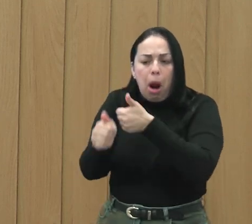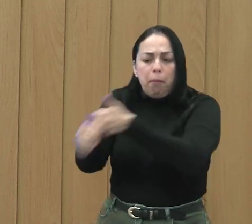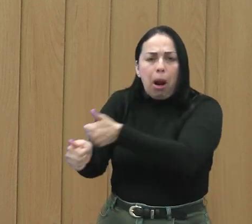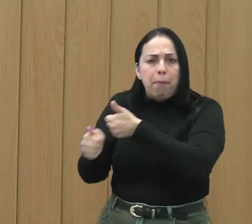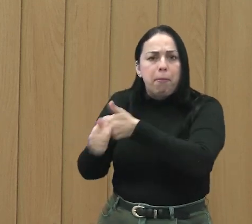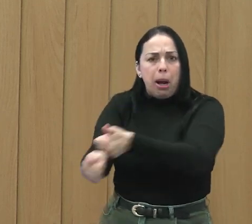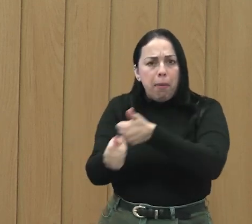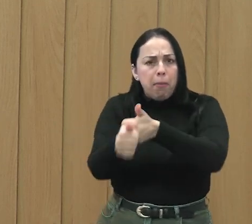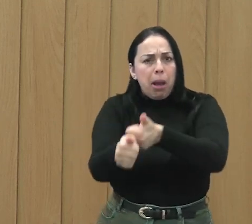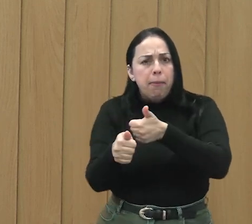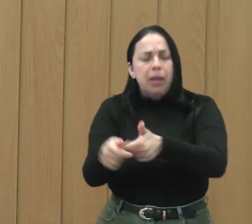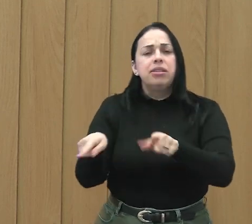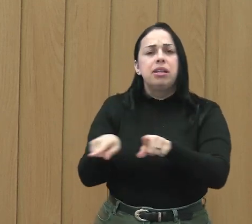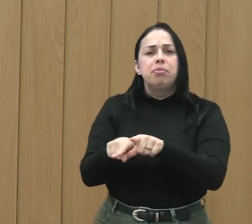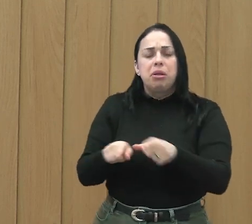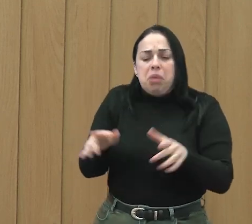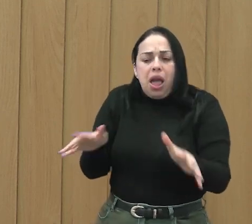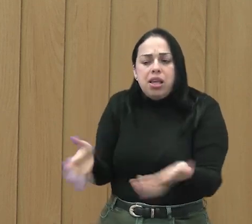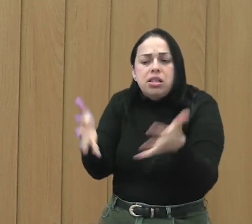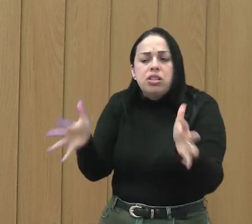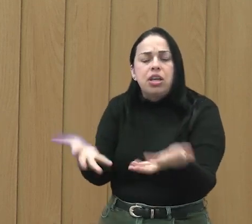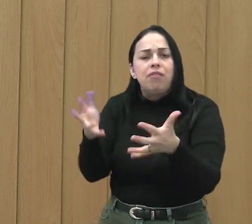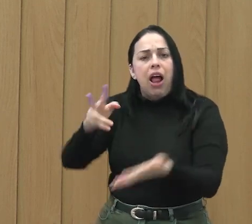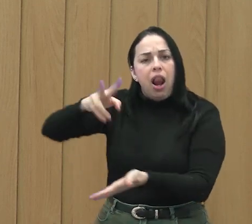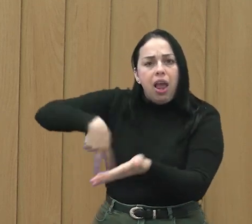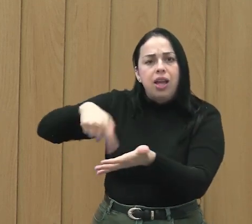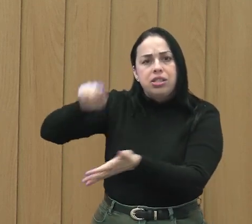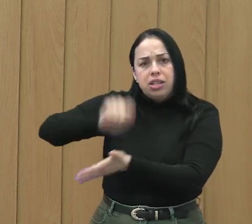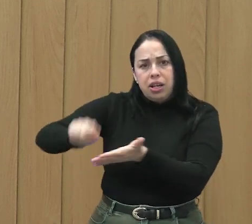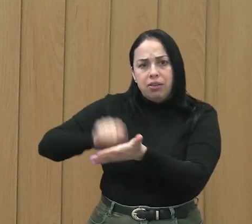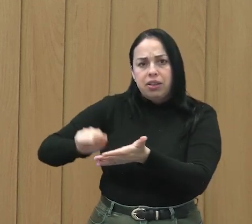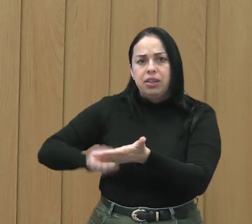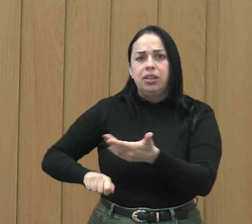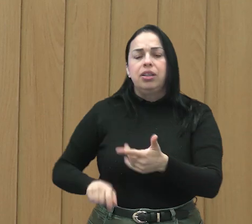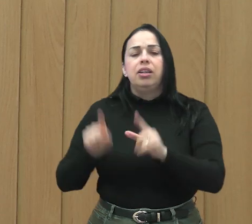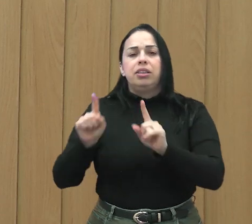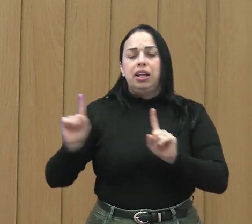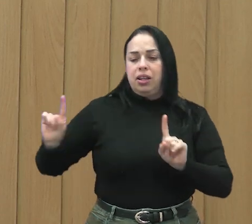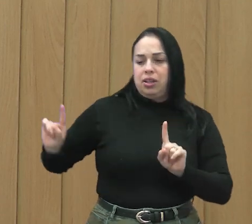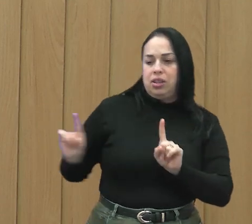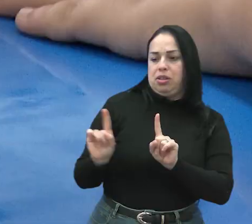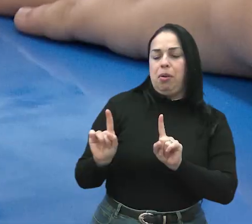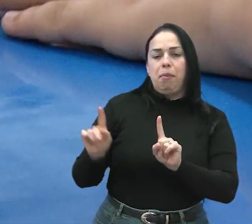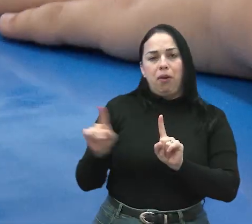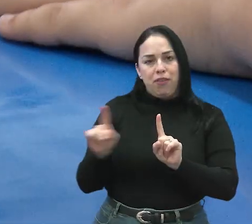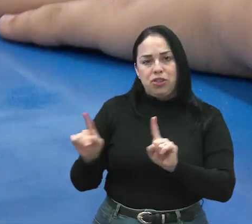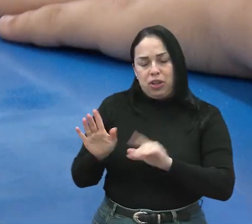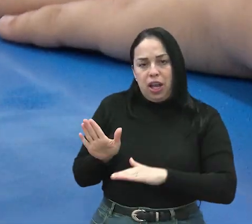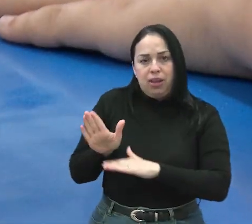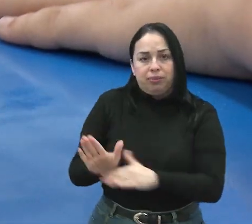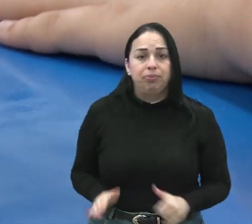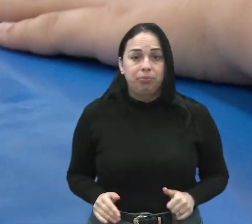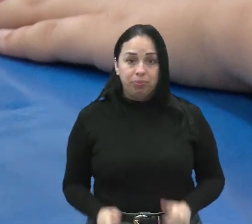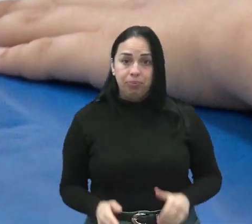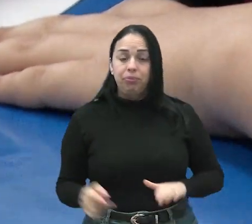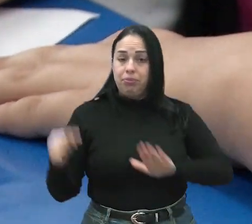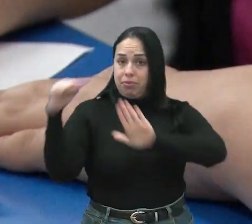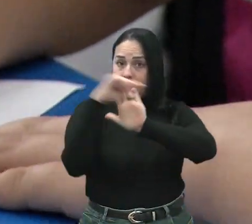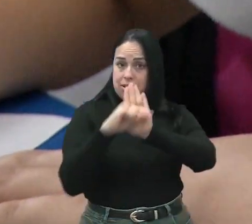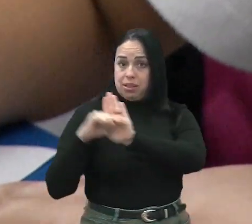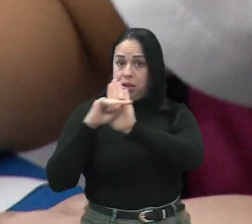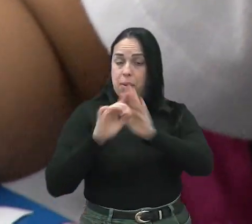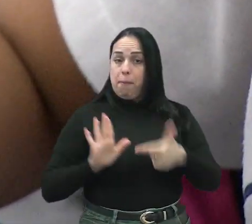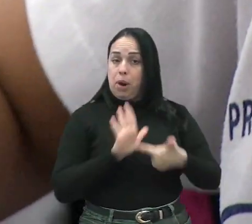ser diário, né? Esse incentivo e ter o segundo professor alfabetizador. Esse monitoramento fez com